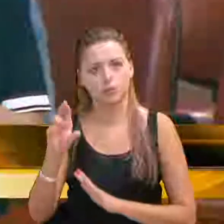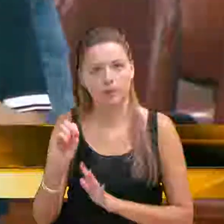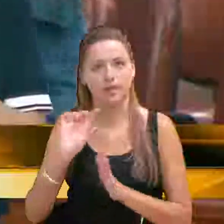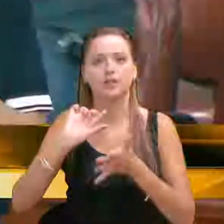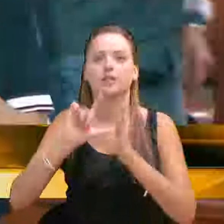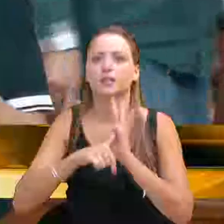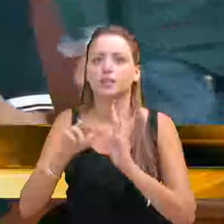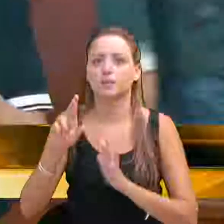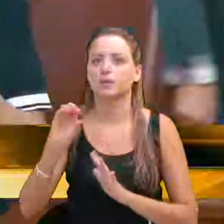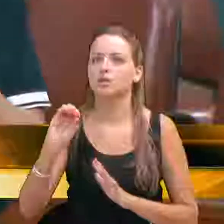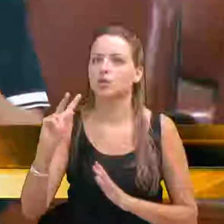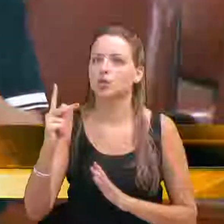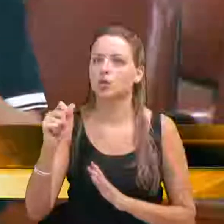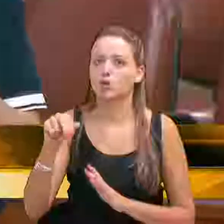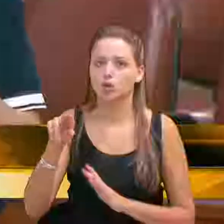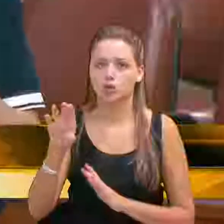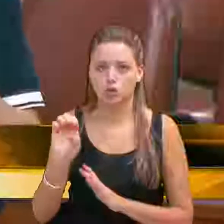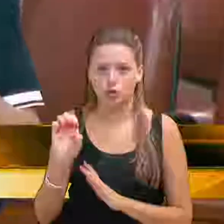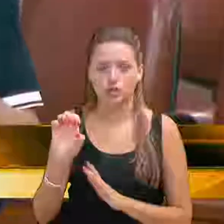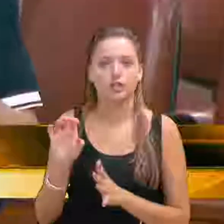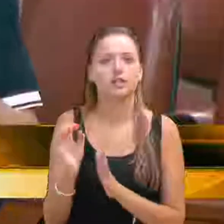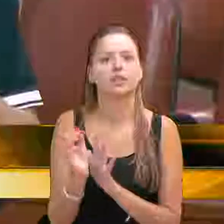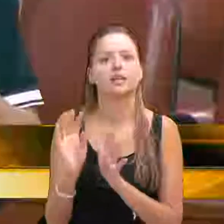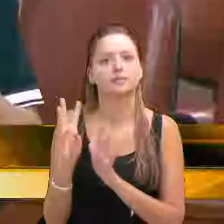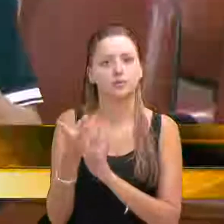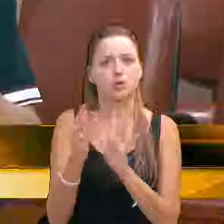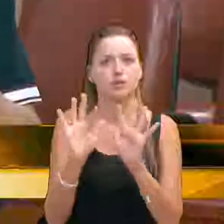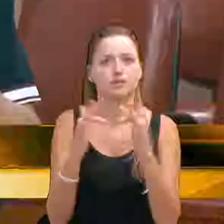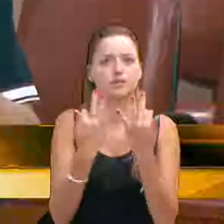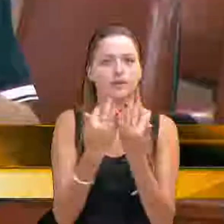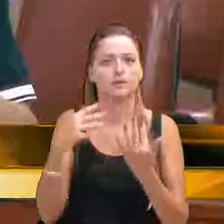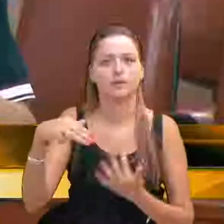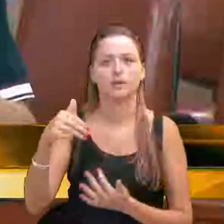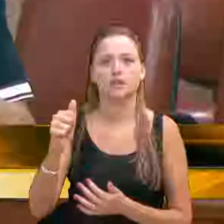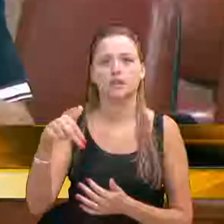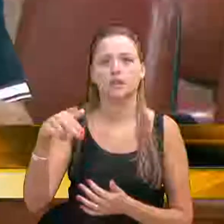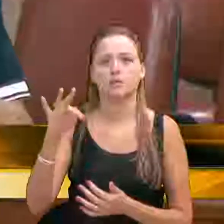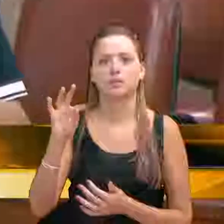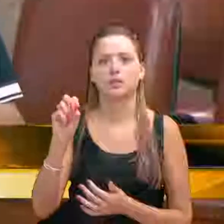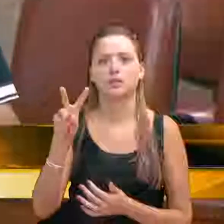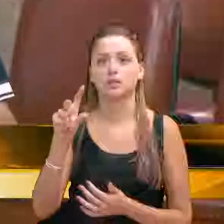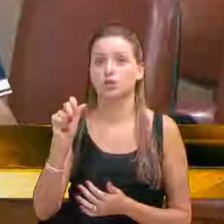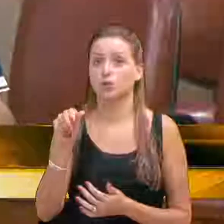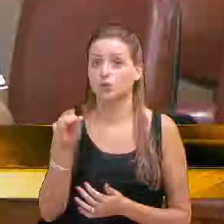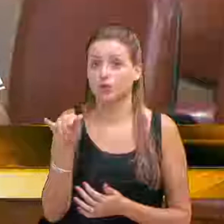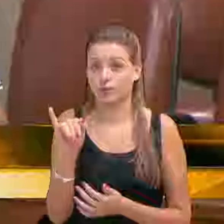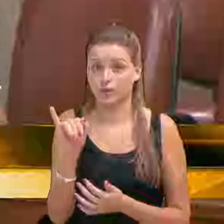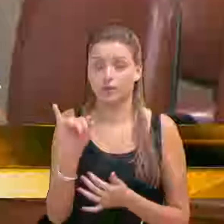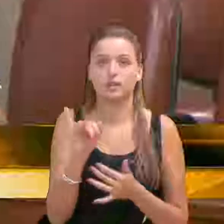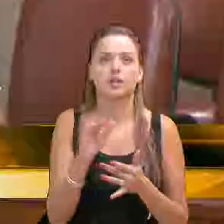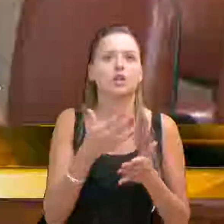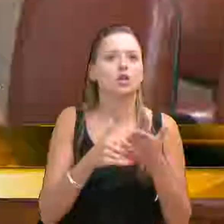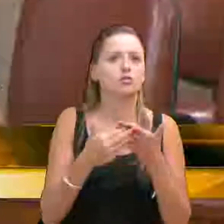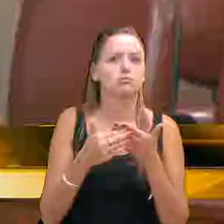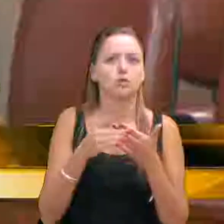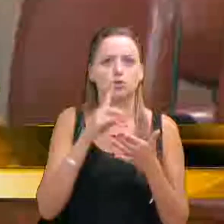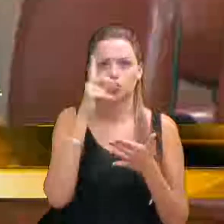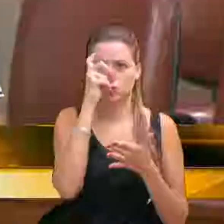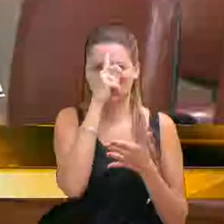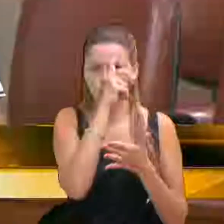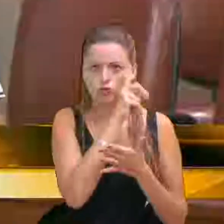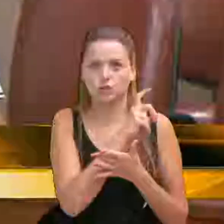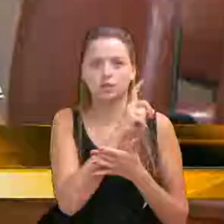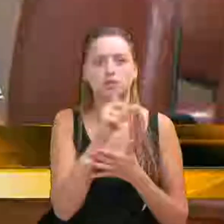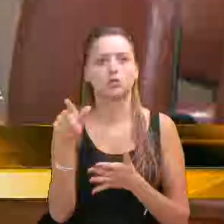Roxane, esta sócia da empresa com suas dificuldades de audição e de